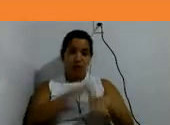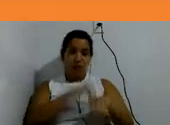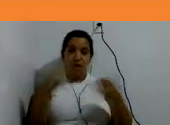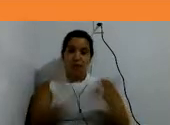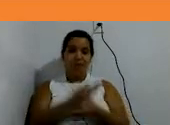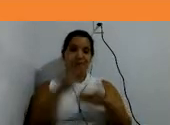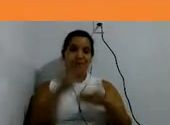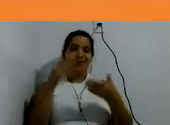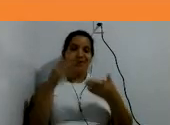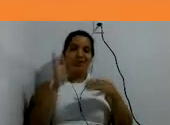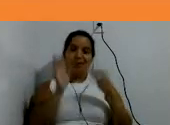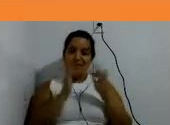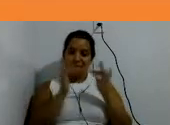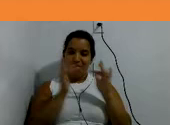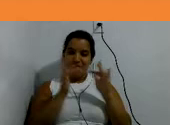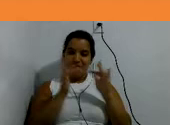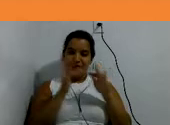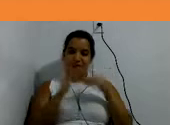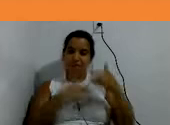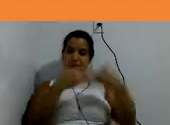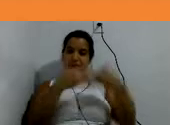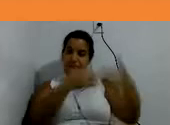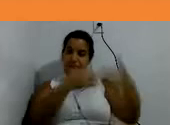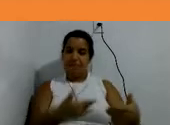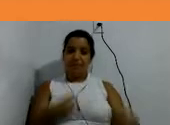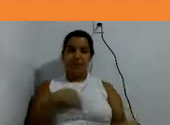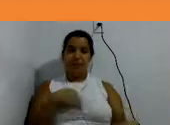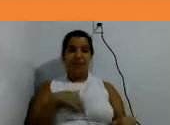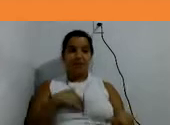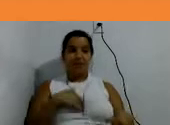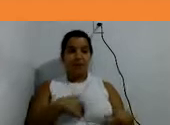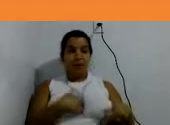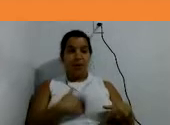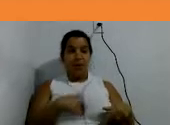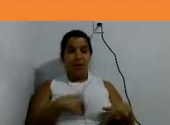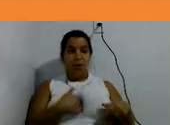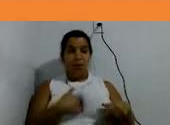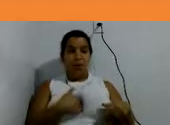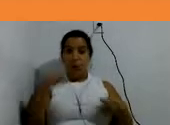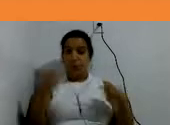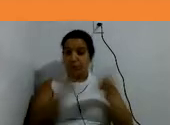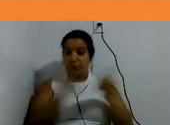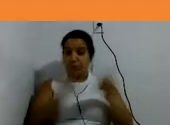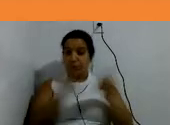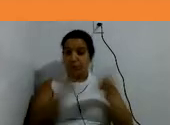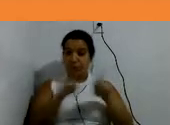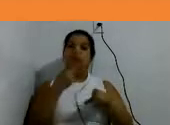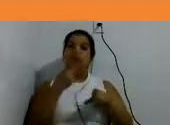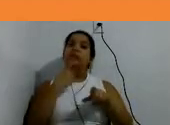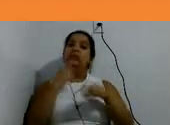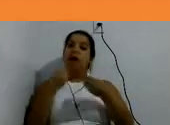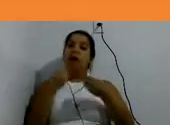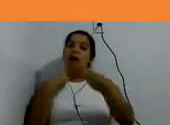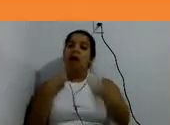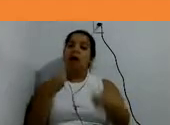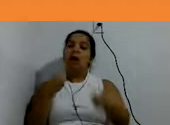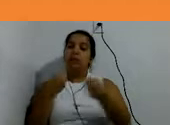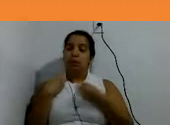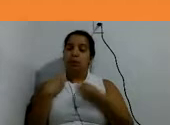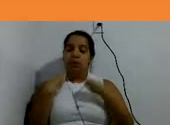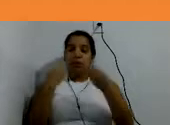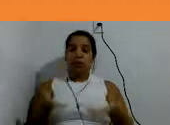esse parasita vai se desenvolver. Outra forma de transmissão, transfusão sanguínea. Então, hoje em dia, a gente tem